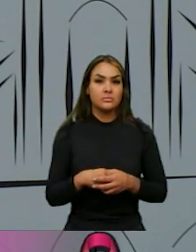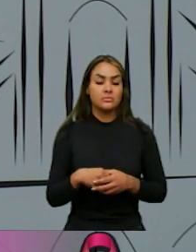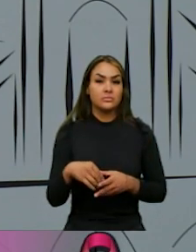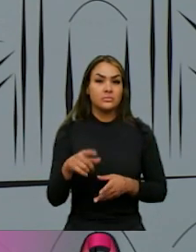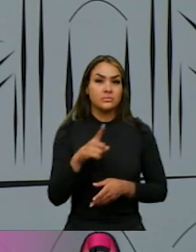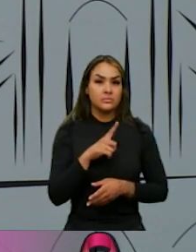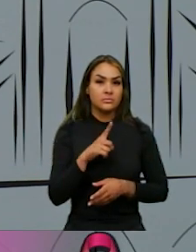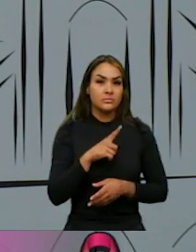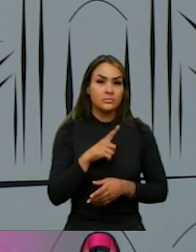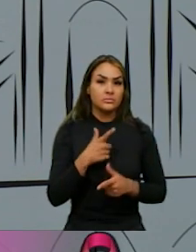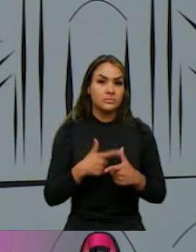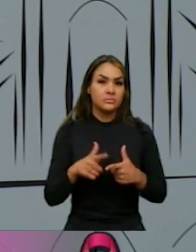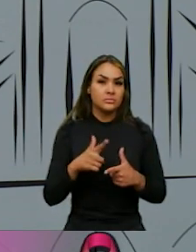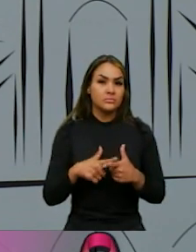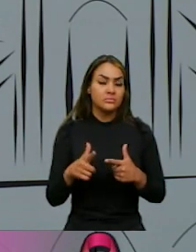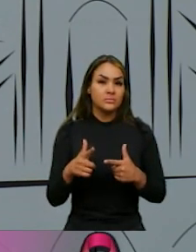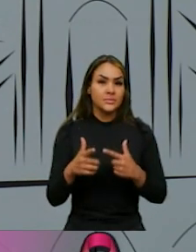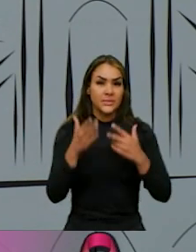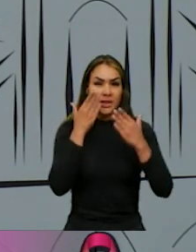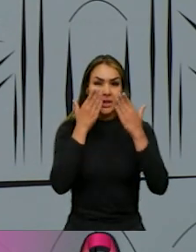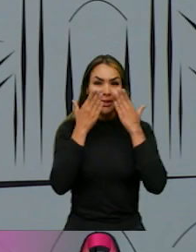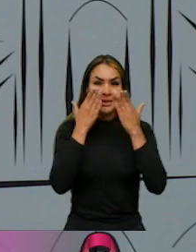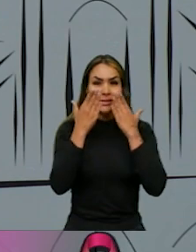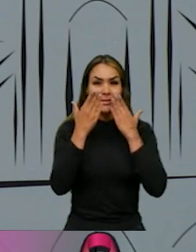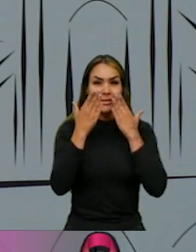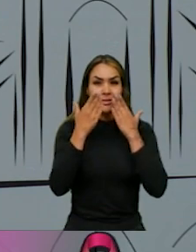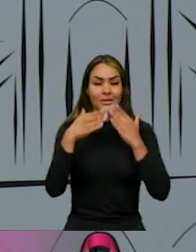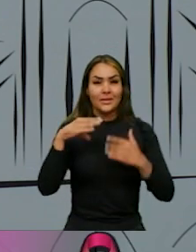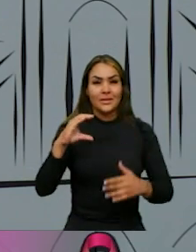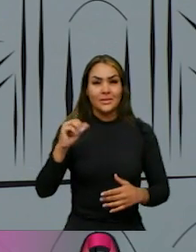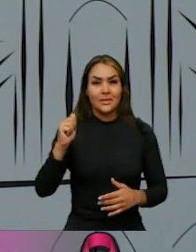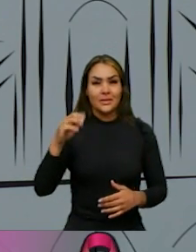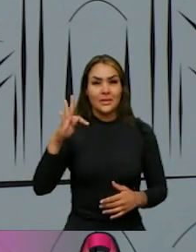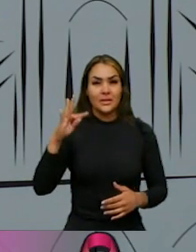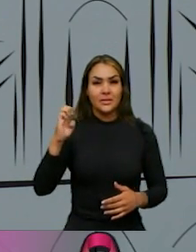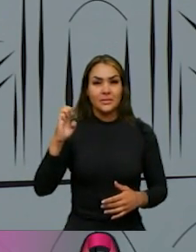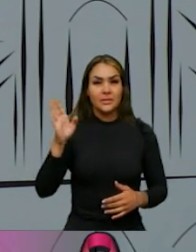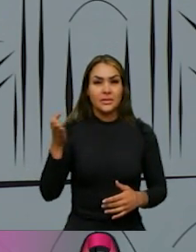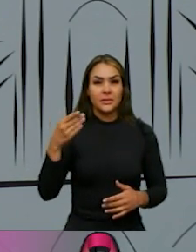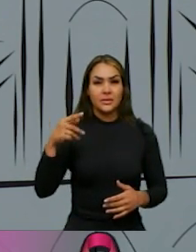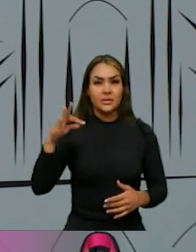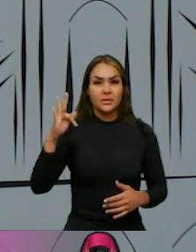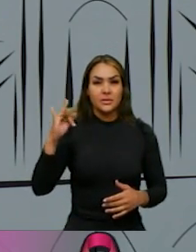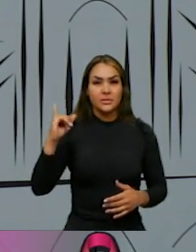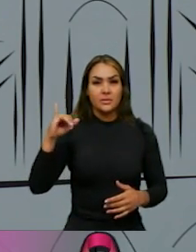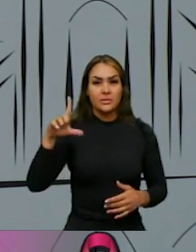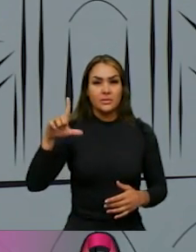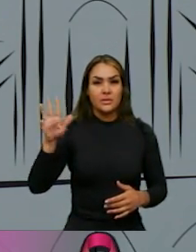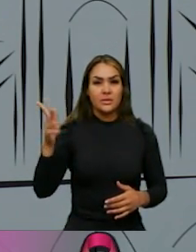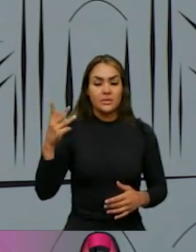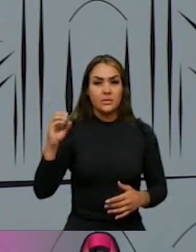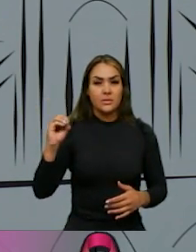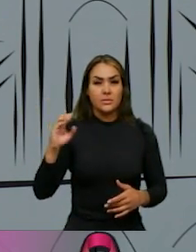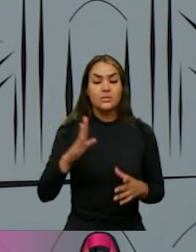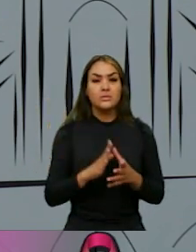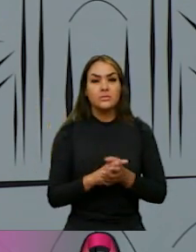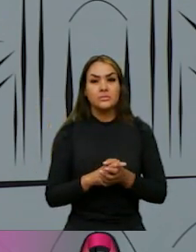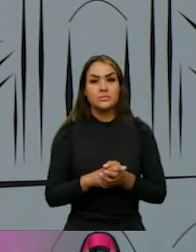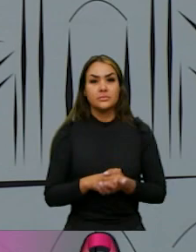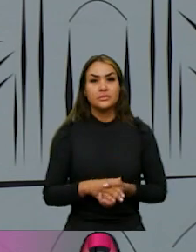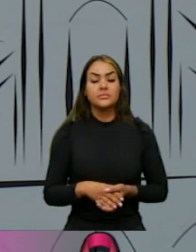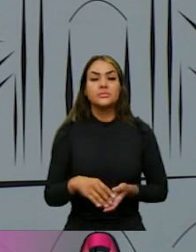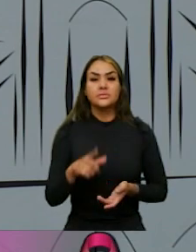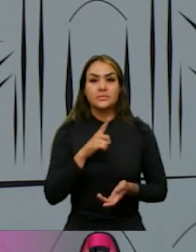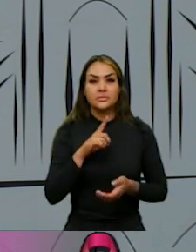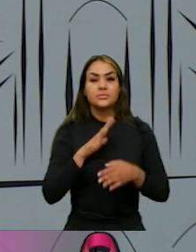muitas ocorrências ali na Café Filho com a Via Anhanguera. E não houve esforços também por parte do